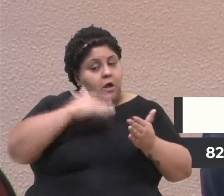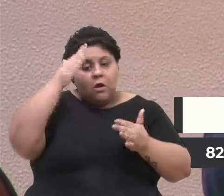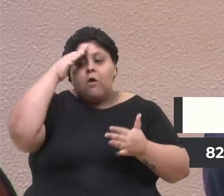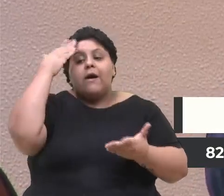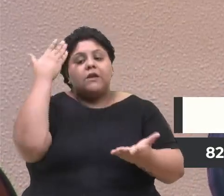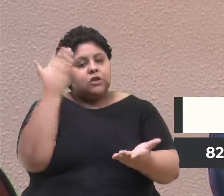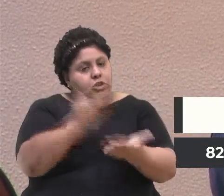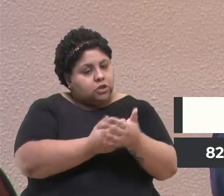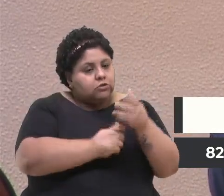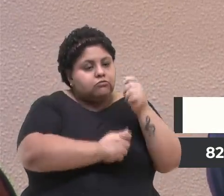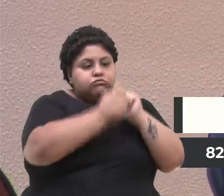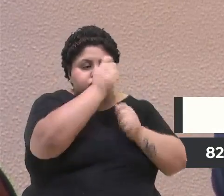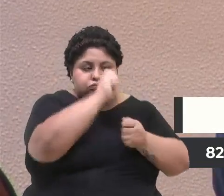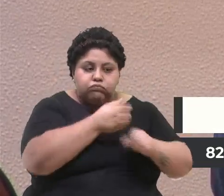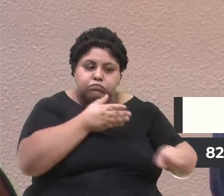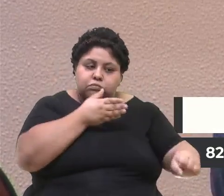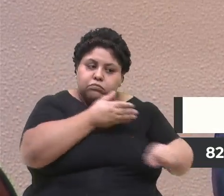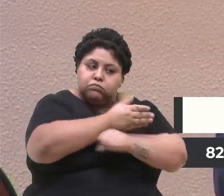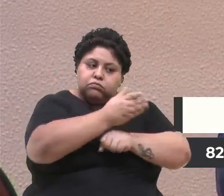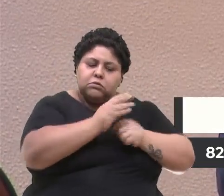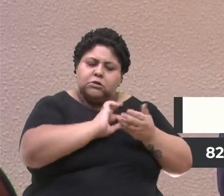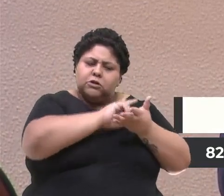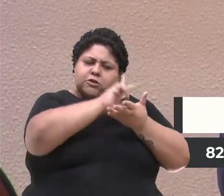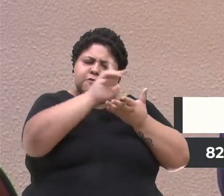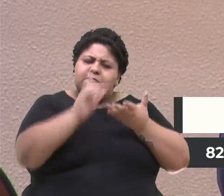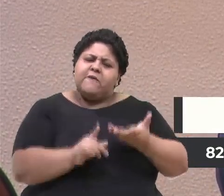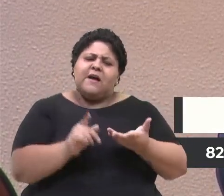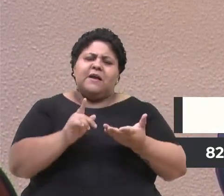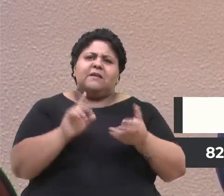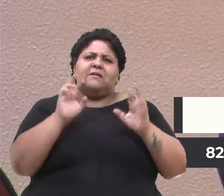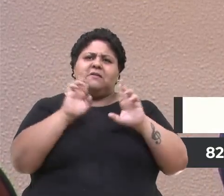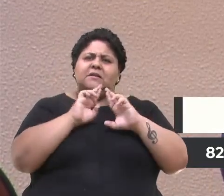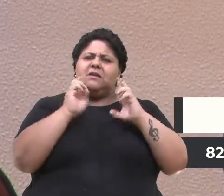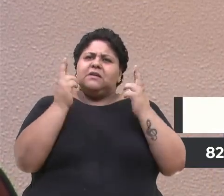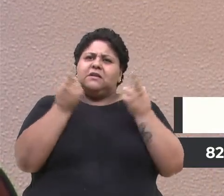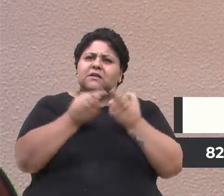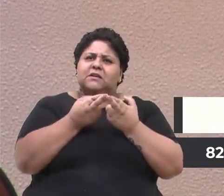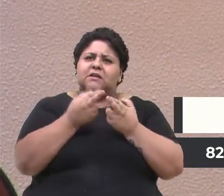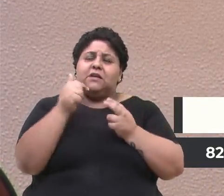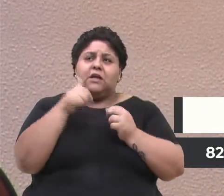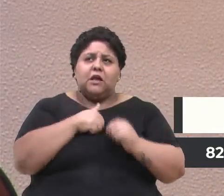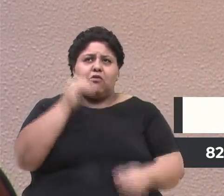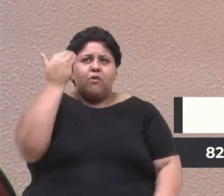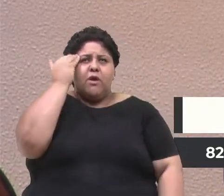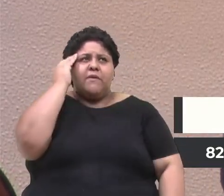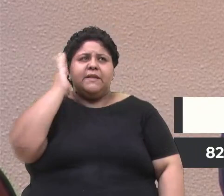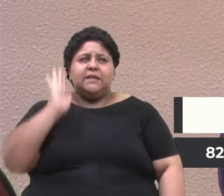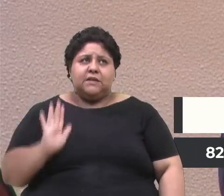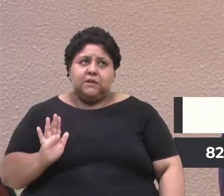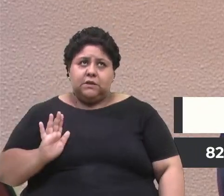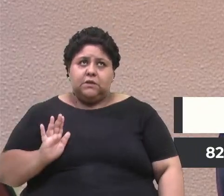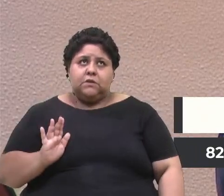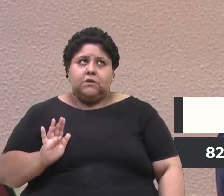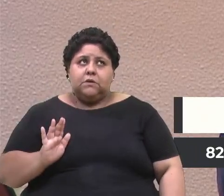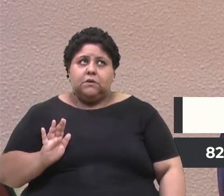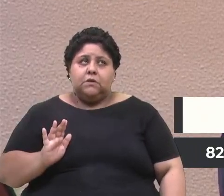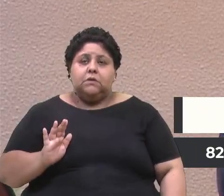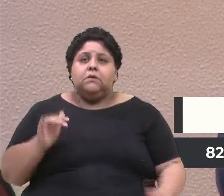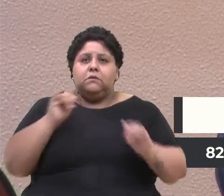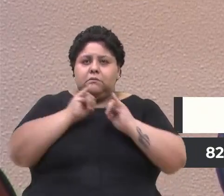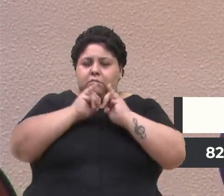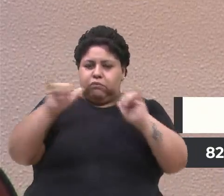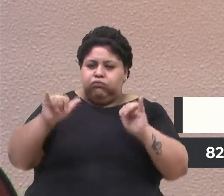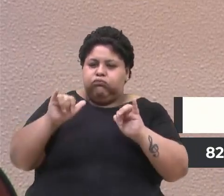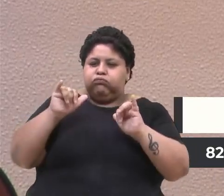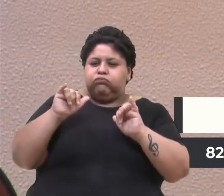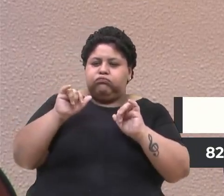de várias audiências públicas e, pelo que eu entendi, o levantamento foi preciso,